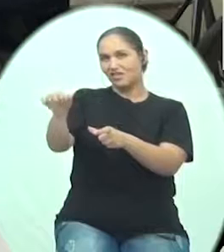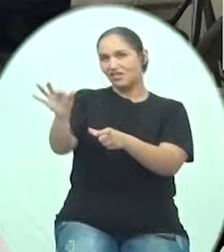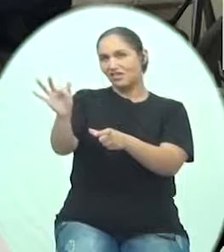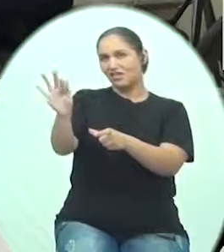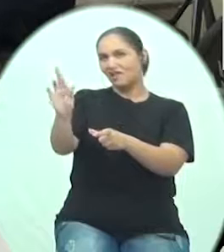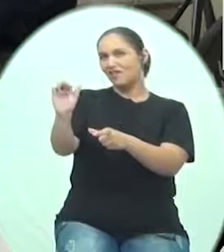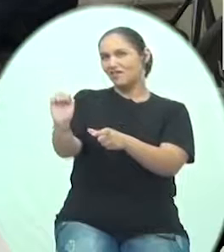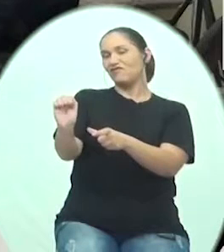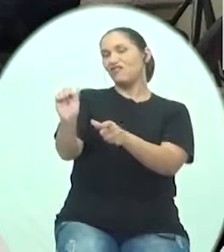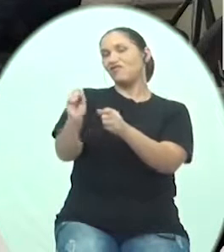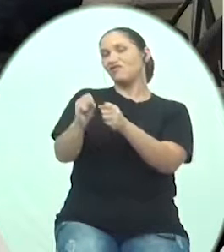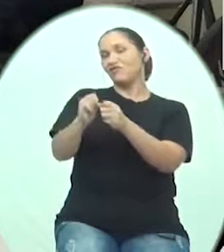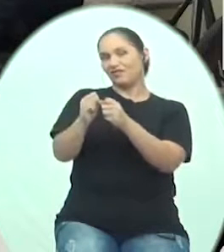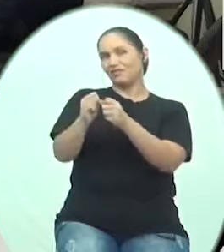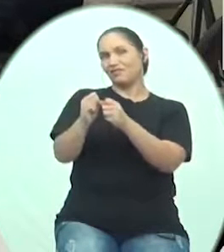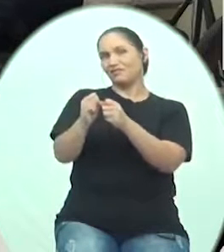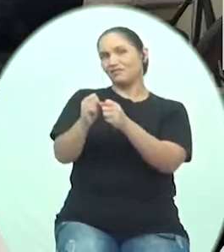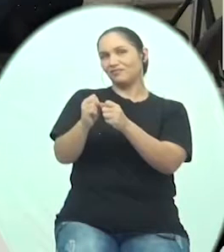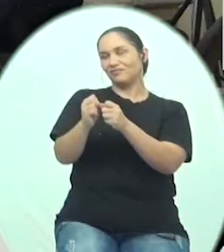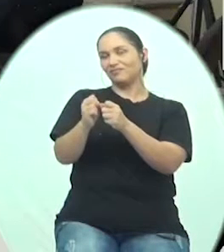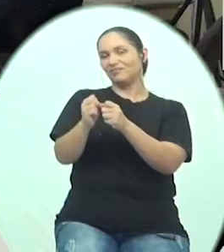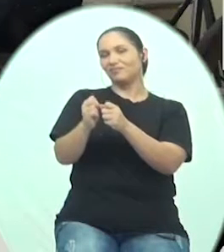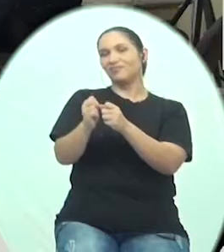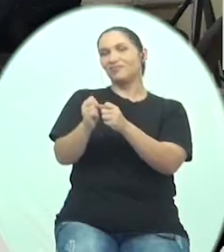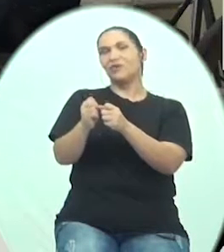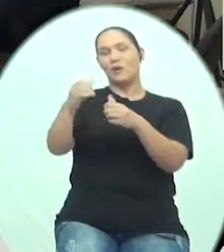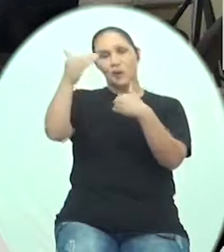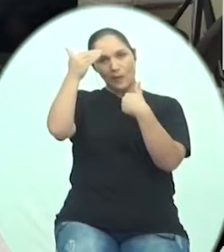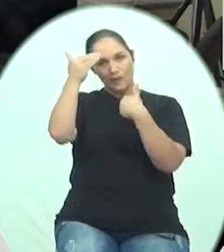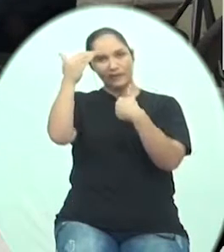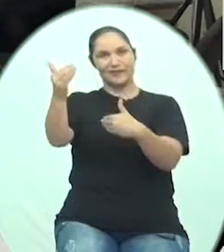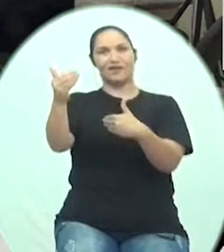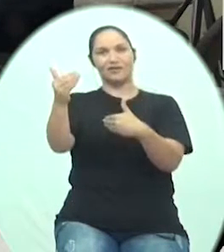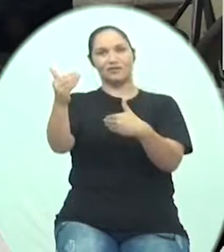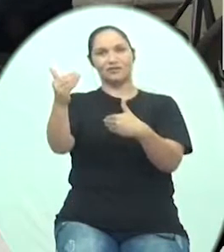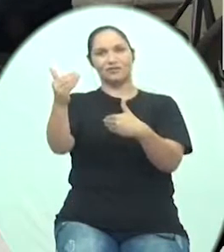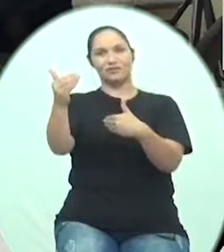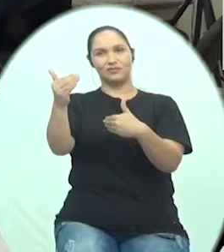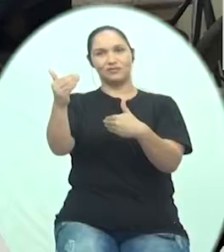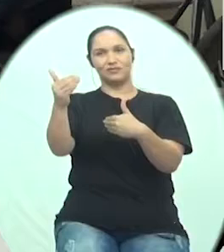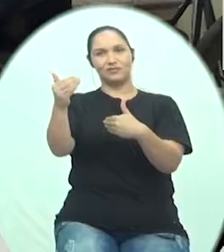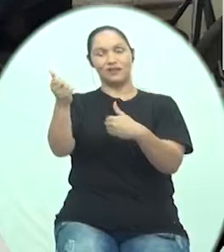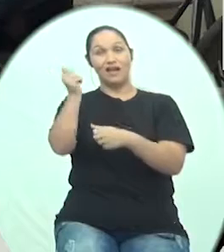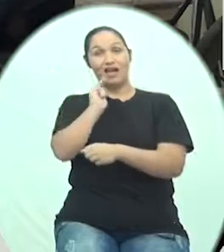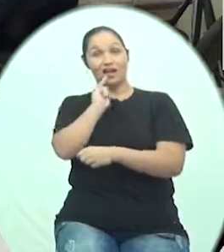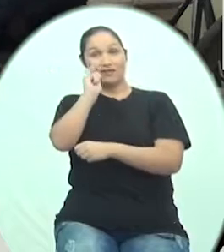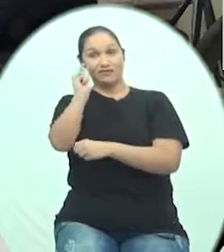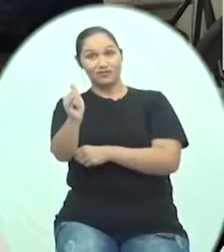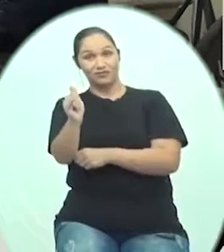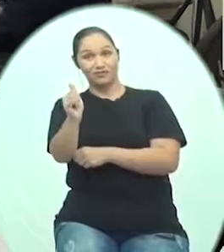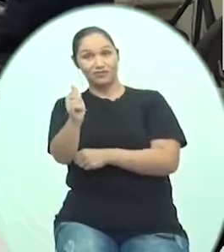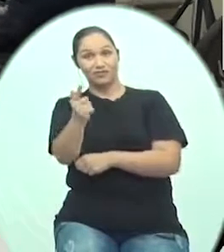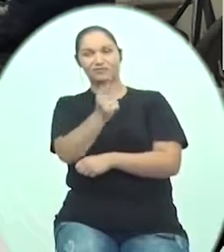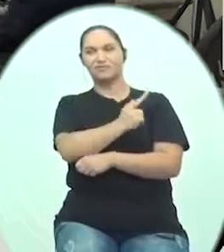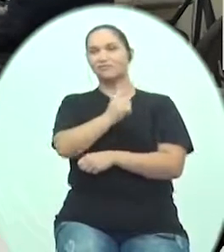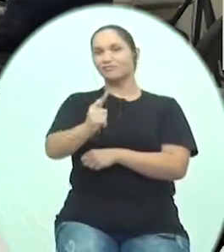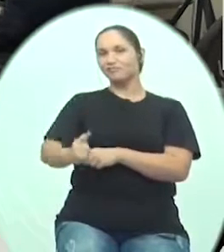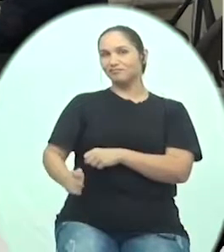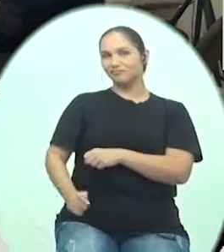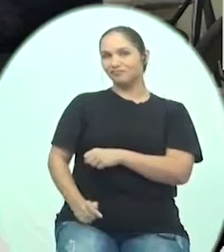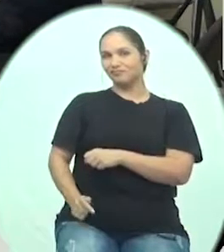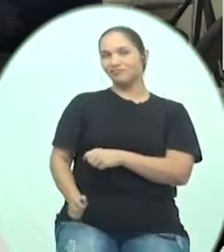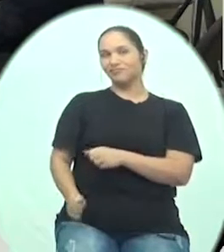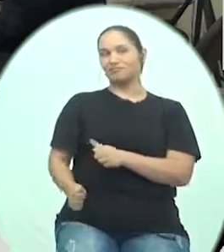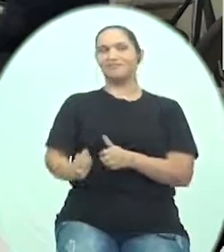cumprimento ao governador do estado que realmente tem se preocupado né no tocante à obras dessa localidade Muito obrigado senhor presidente